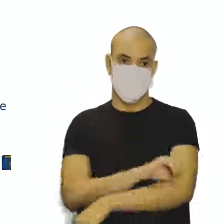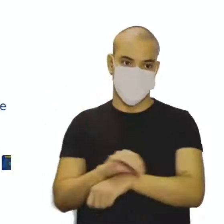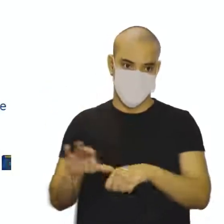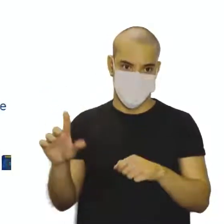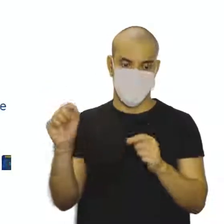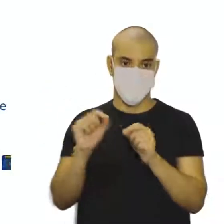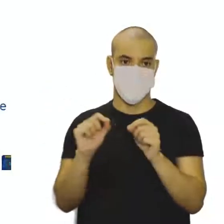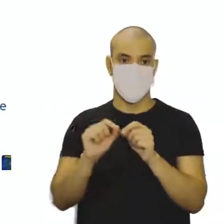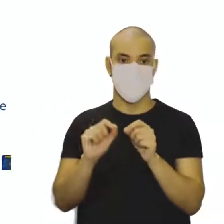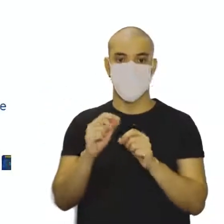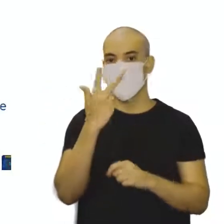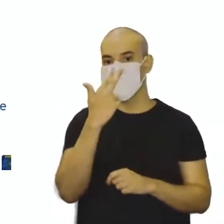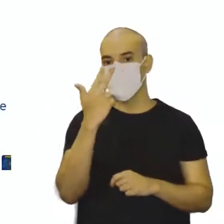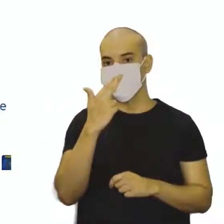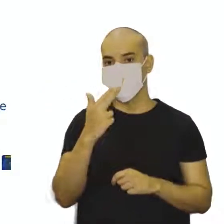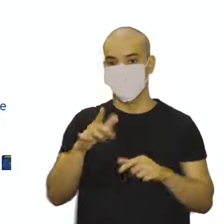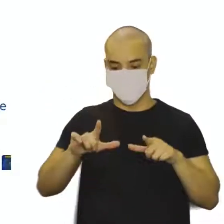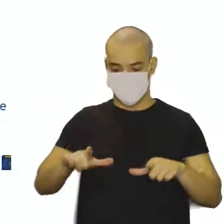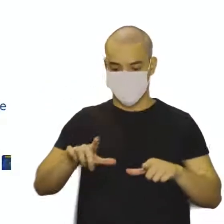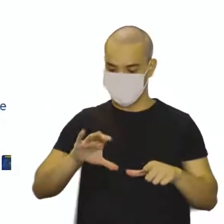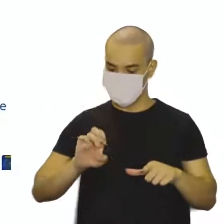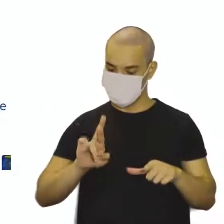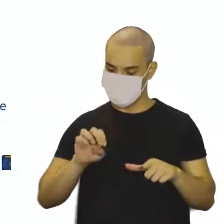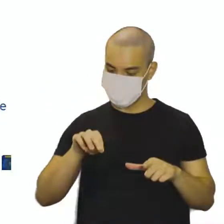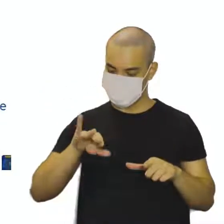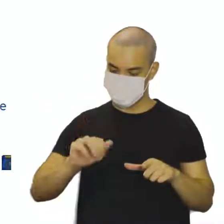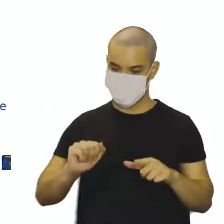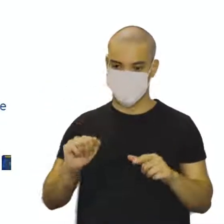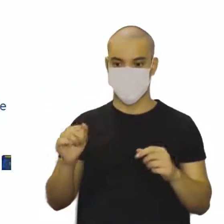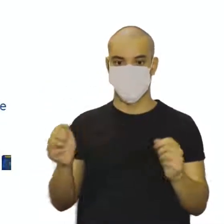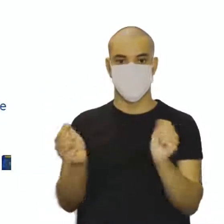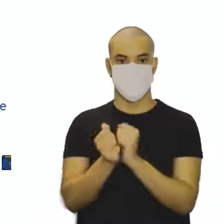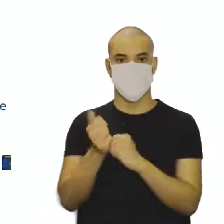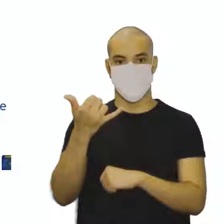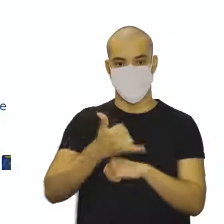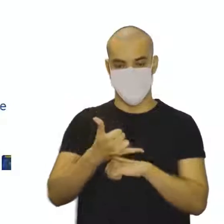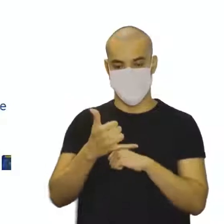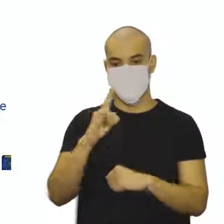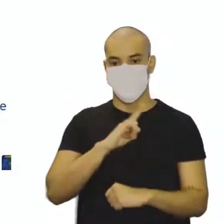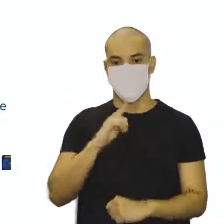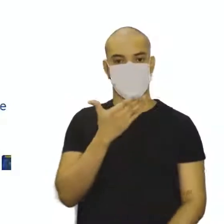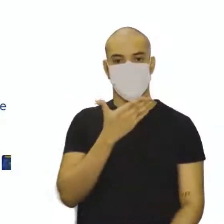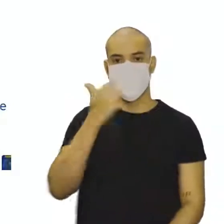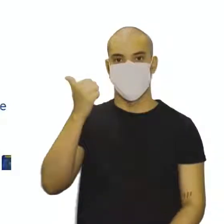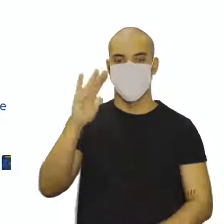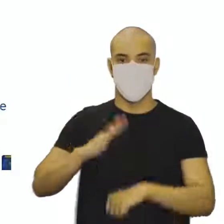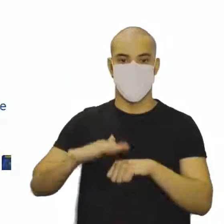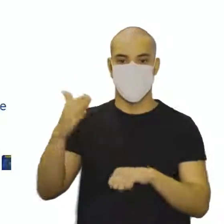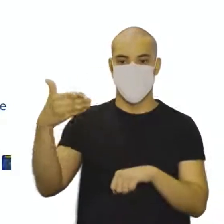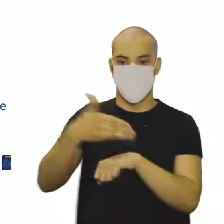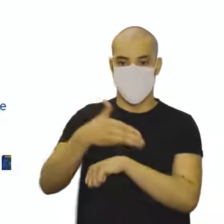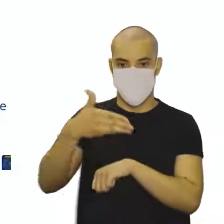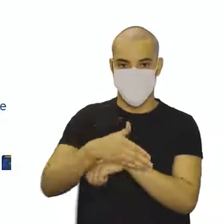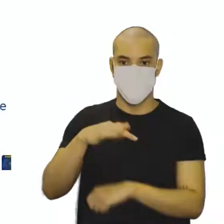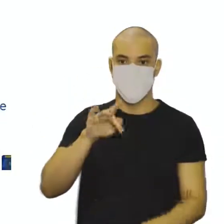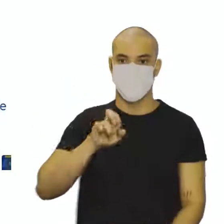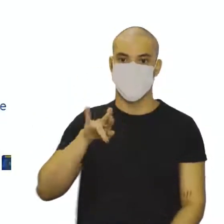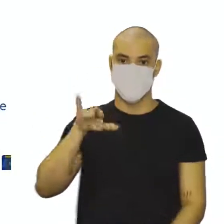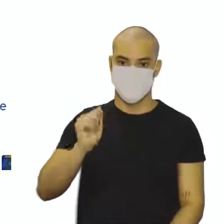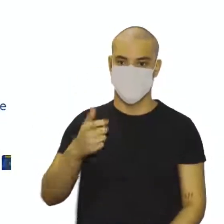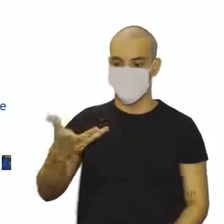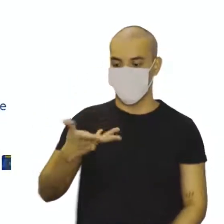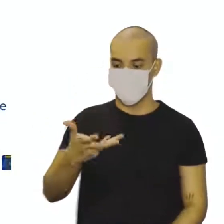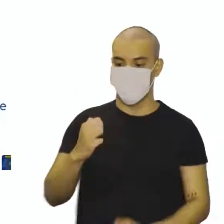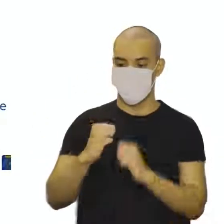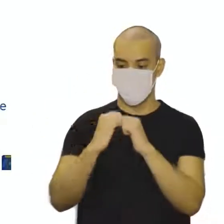feitos de um tipo de cerâmica ferromagnética, que tem o melhor desempenho em altas frequências, onde são